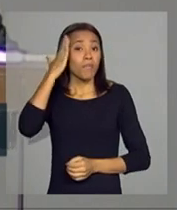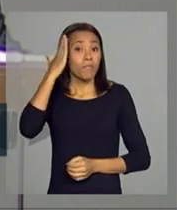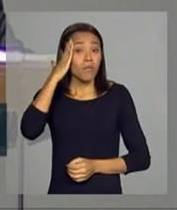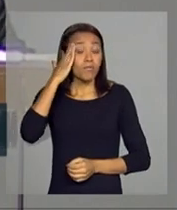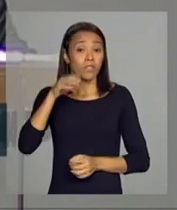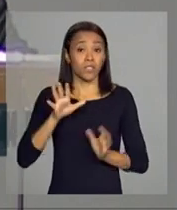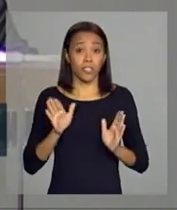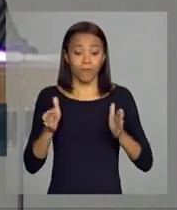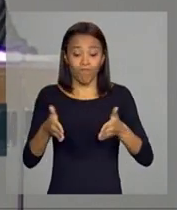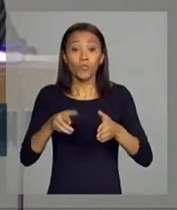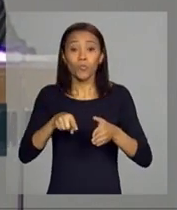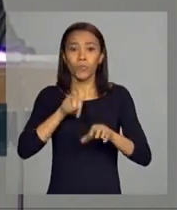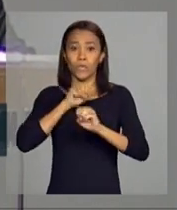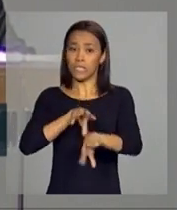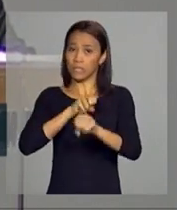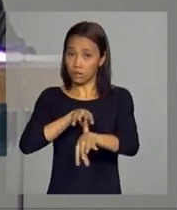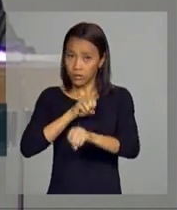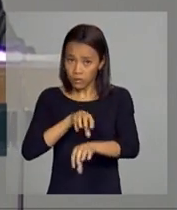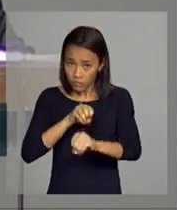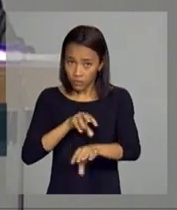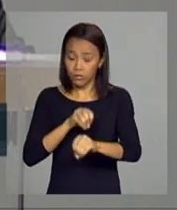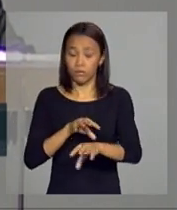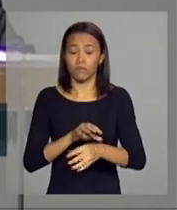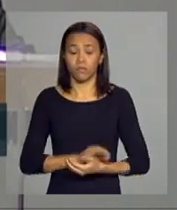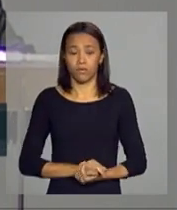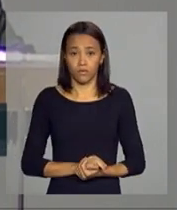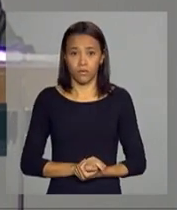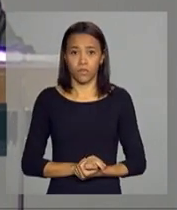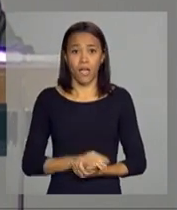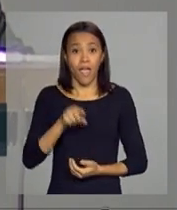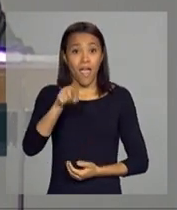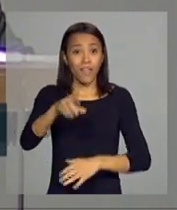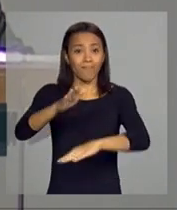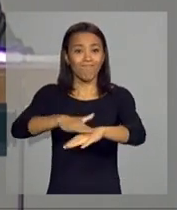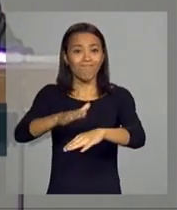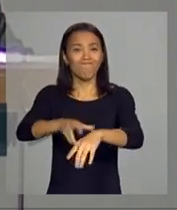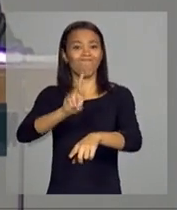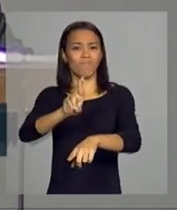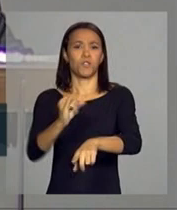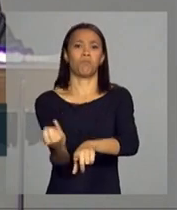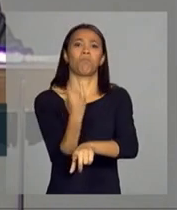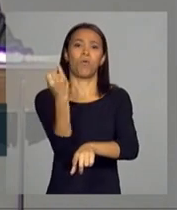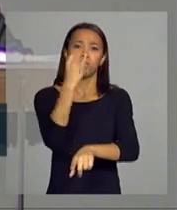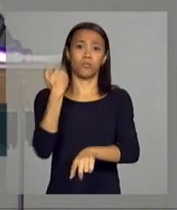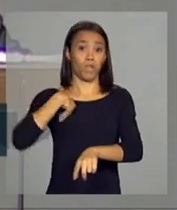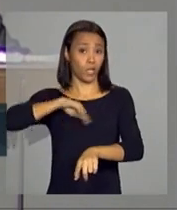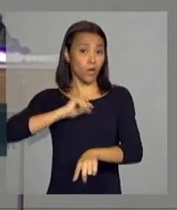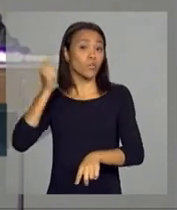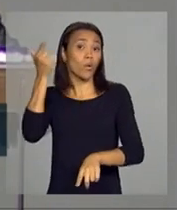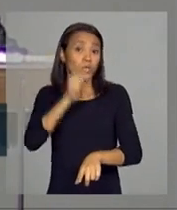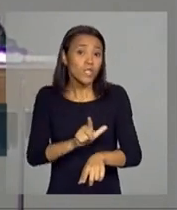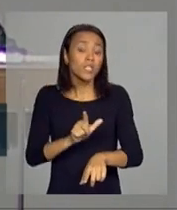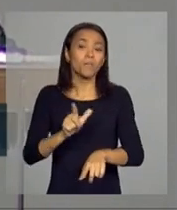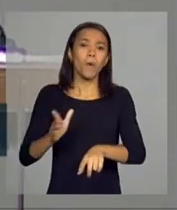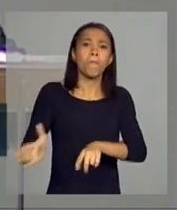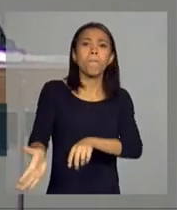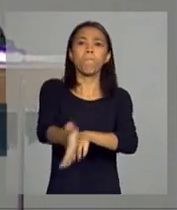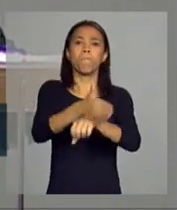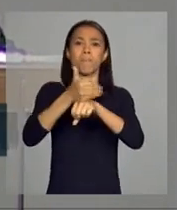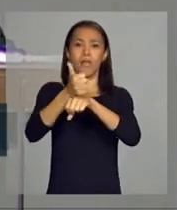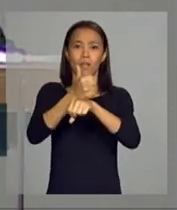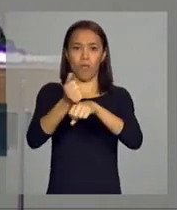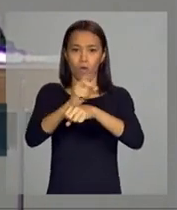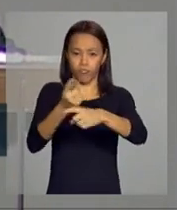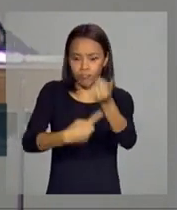educação é exatamente ela exerce um papel muito importante para que nós tenhamos a verdadeira promoção social no